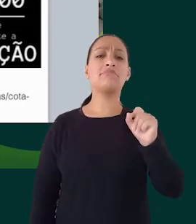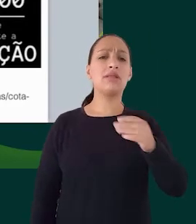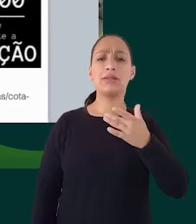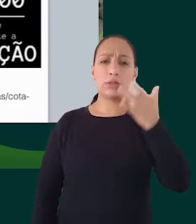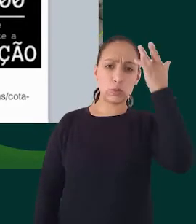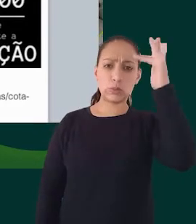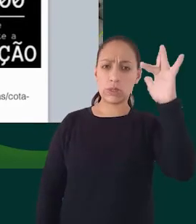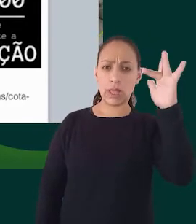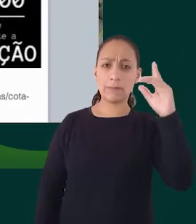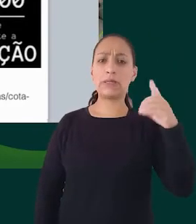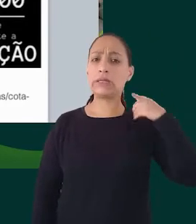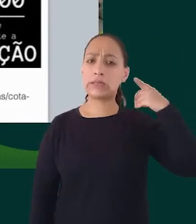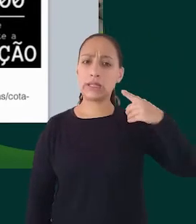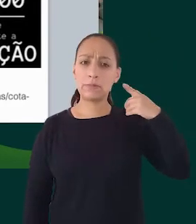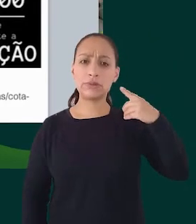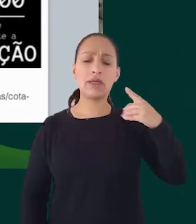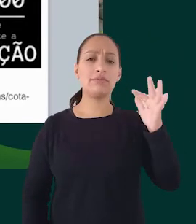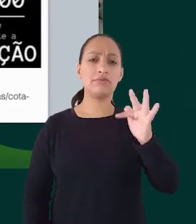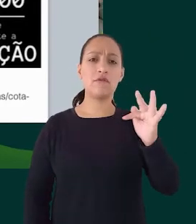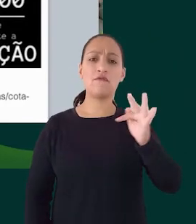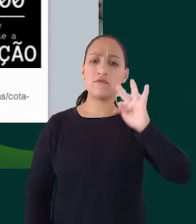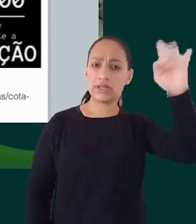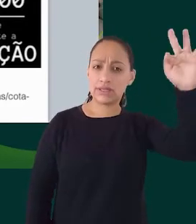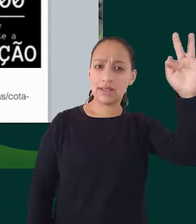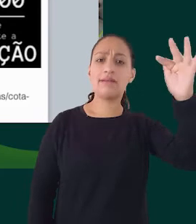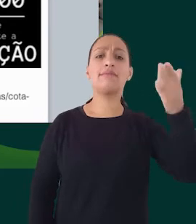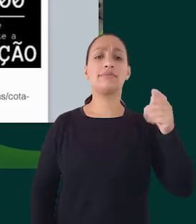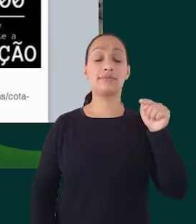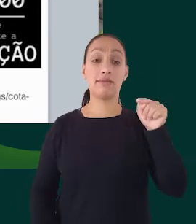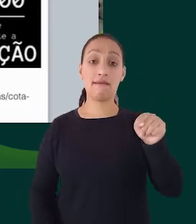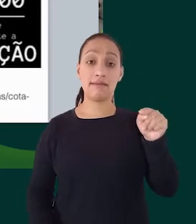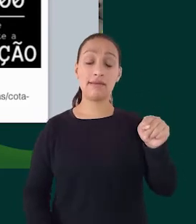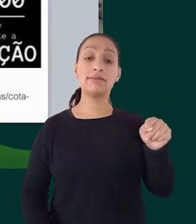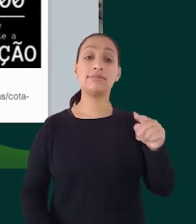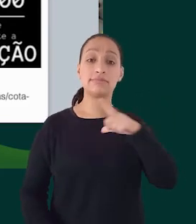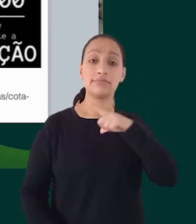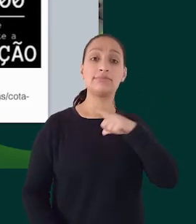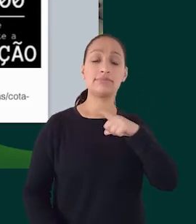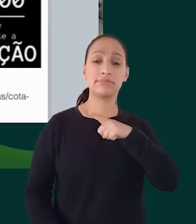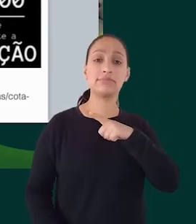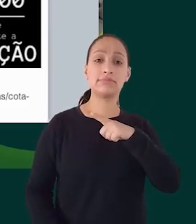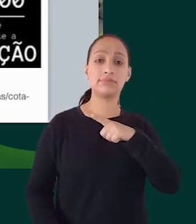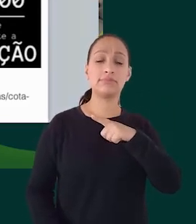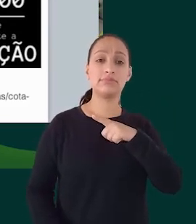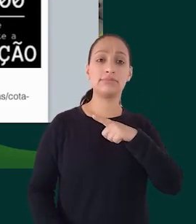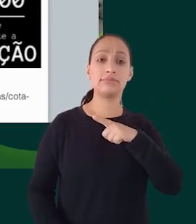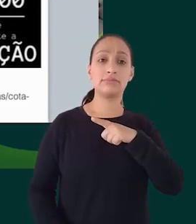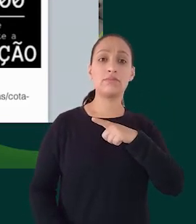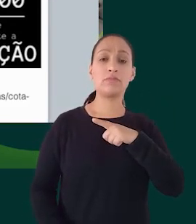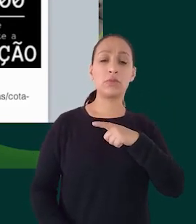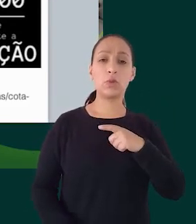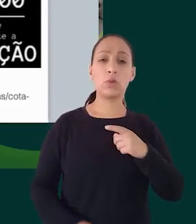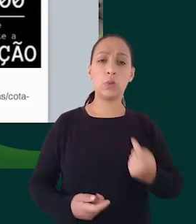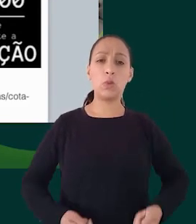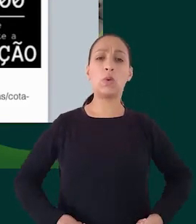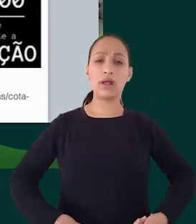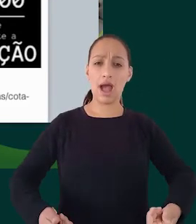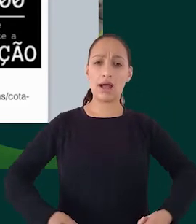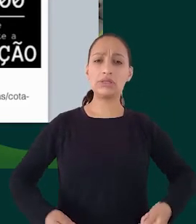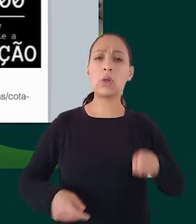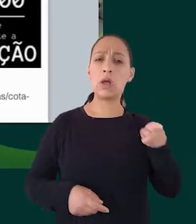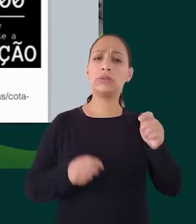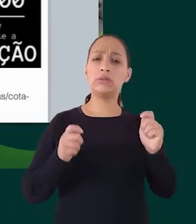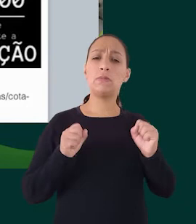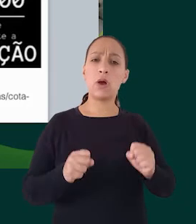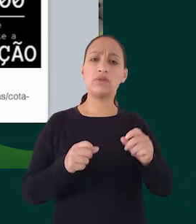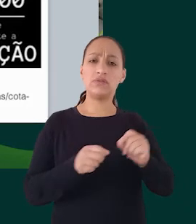sabe, os deputados federais eles têm um gasto que eles podem fazer com o que